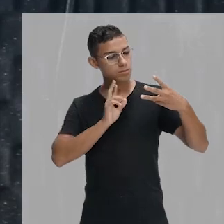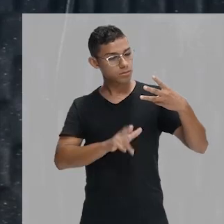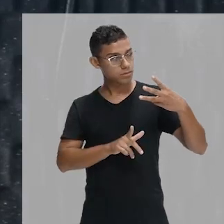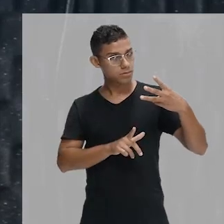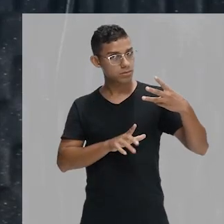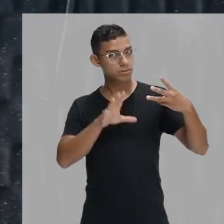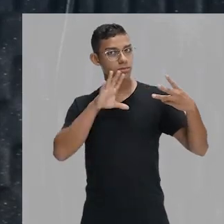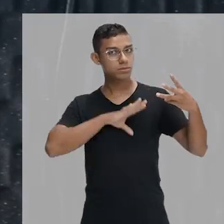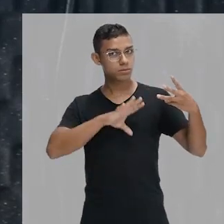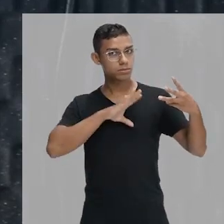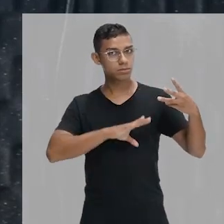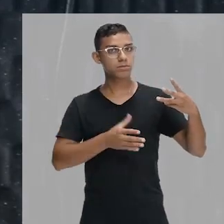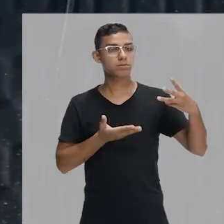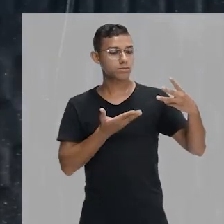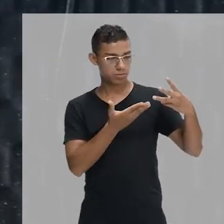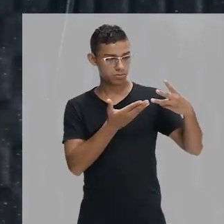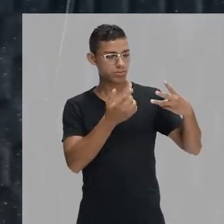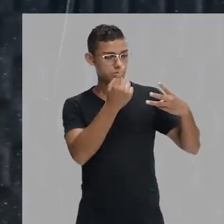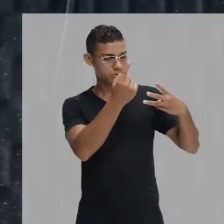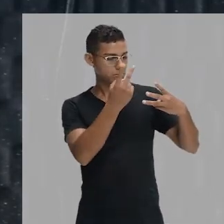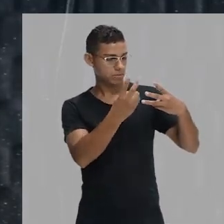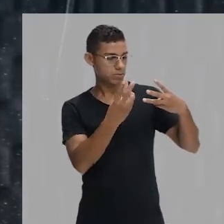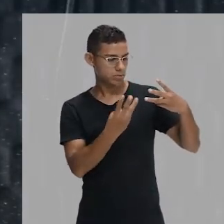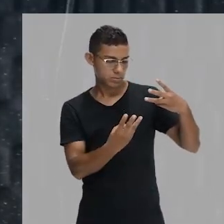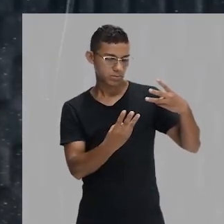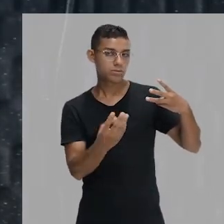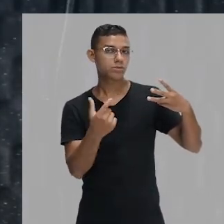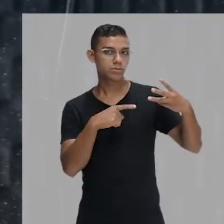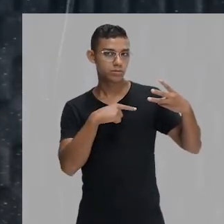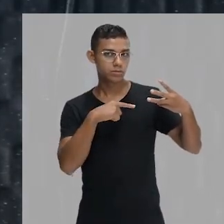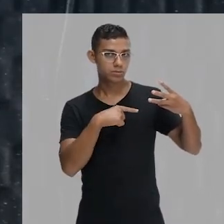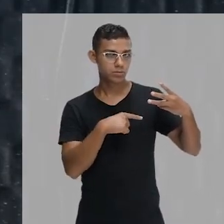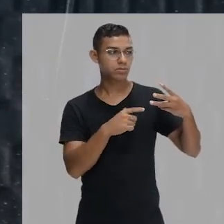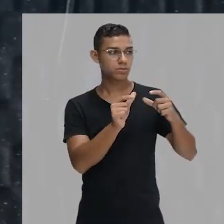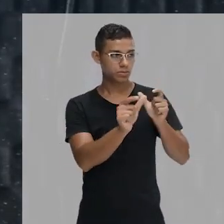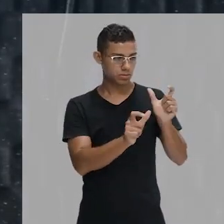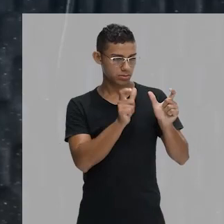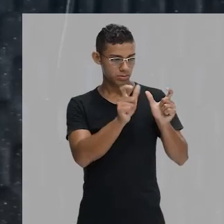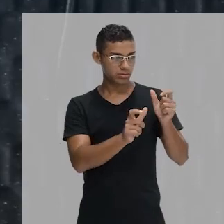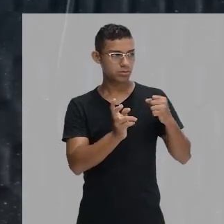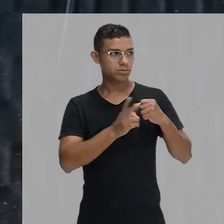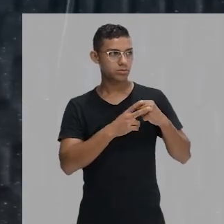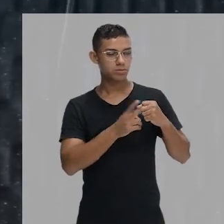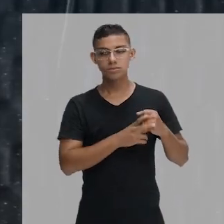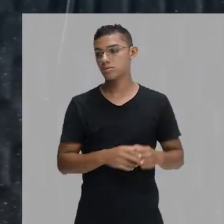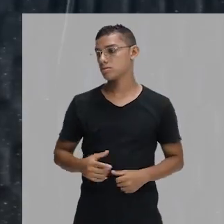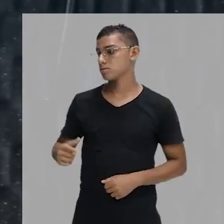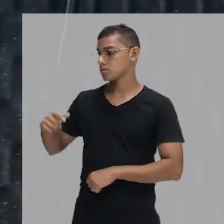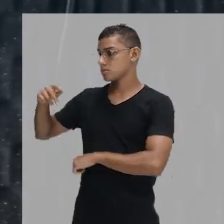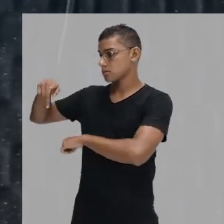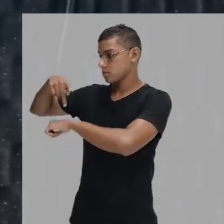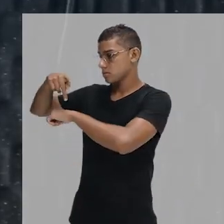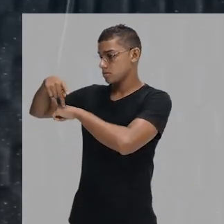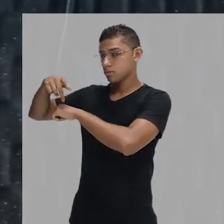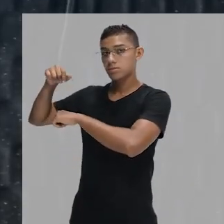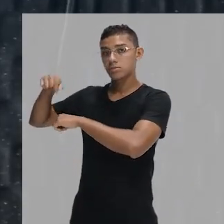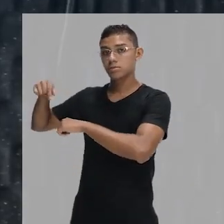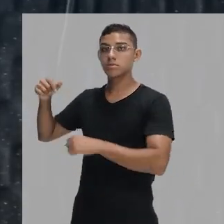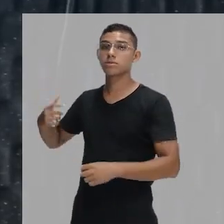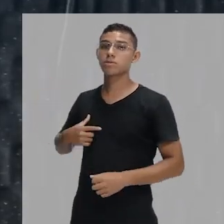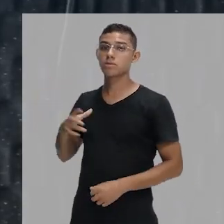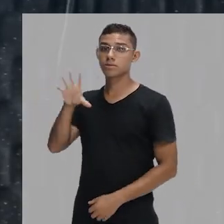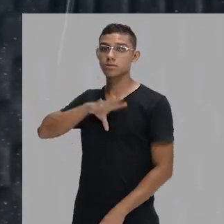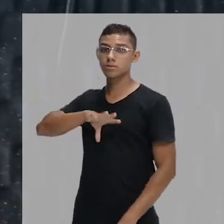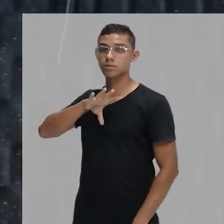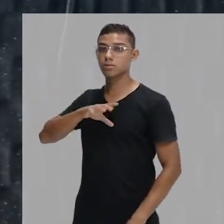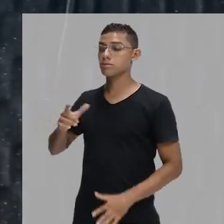AR, terceira conjugação IR, eu tenho uma forma de conjugar o verbo. Em espanhol, eu só tenho, embora tenha as mesmas